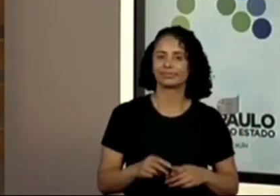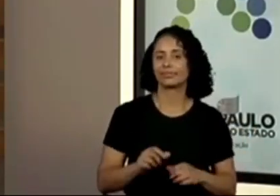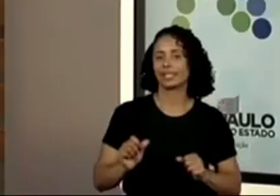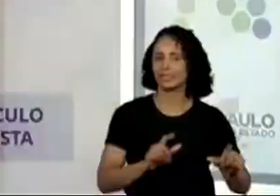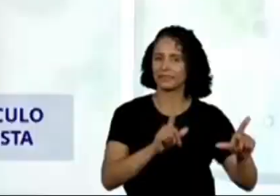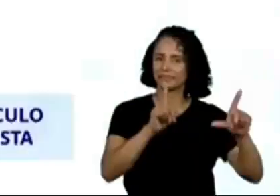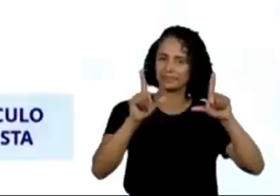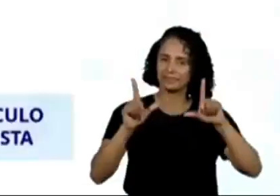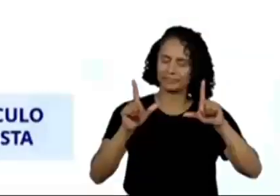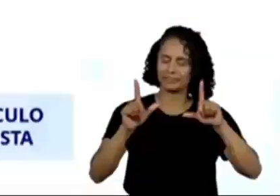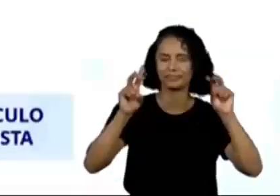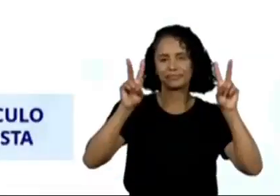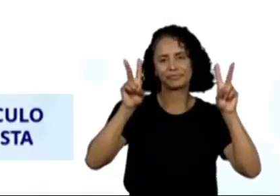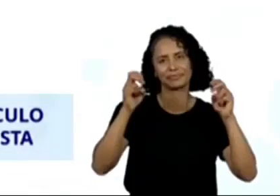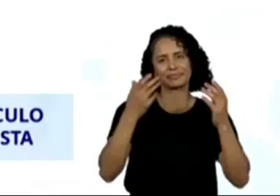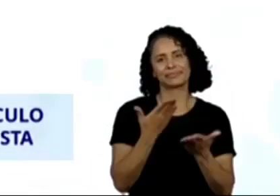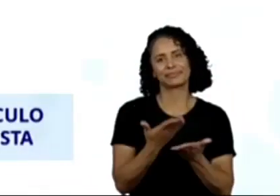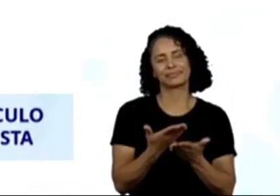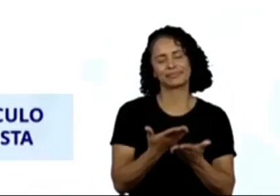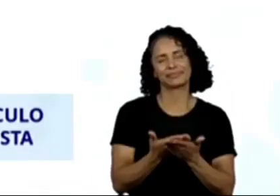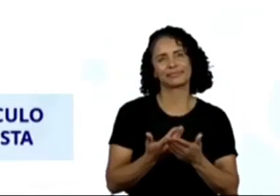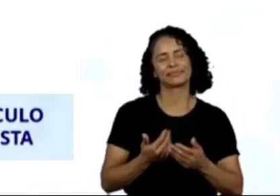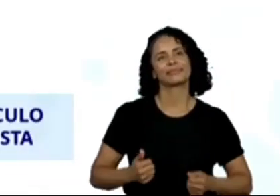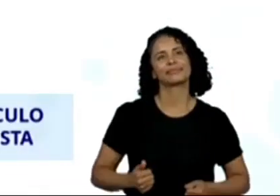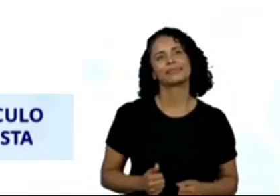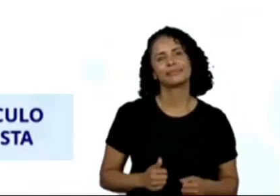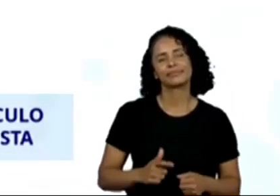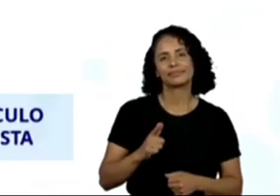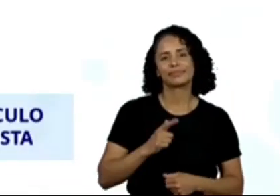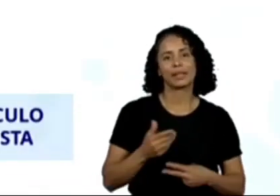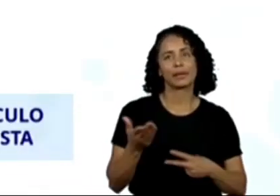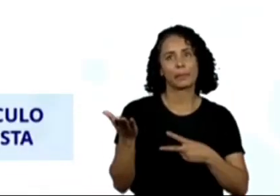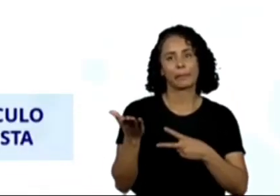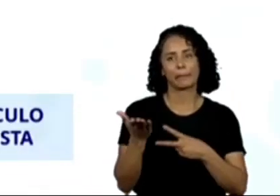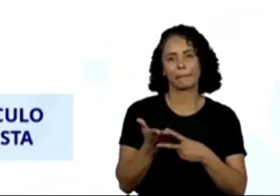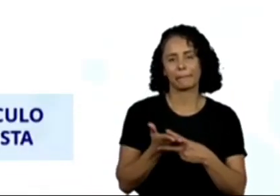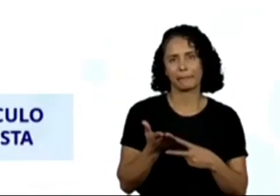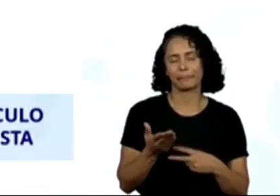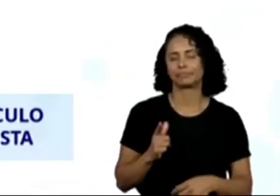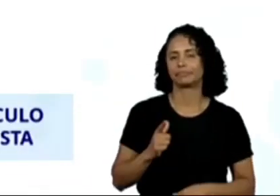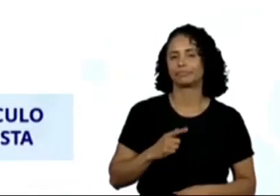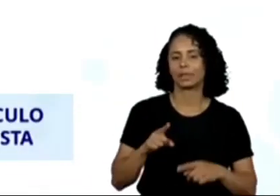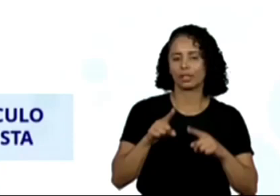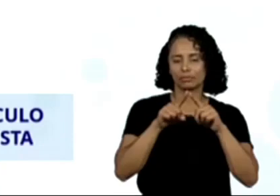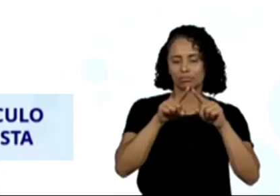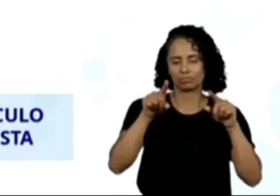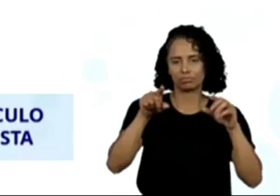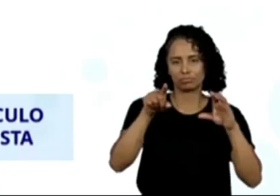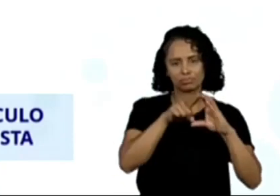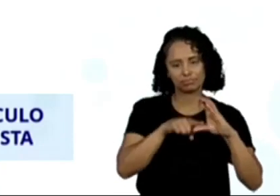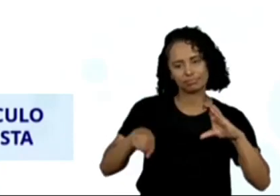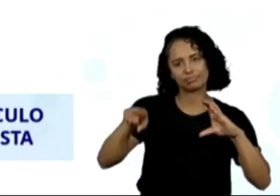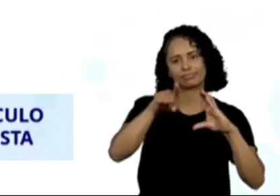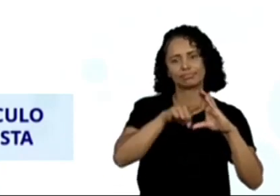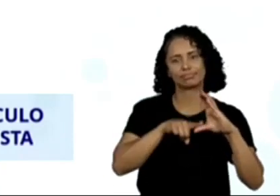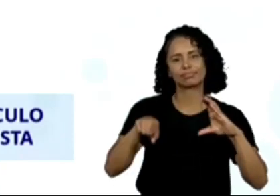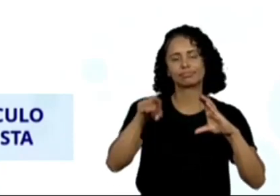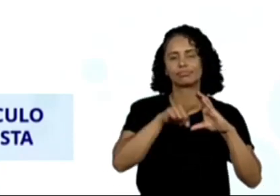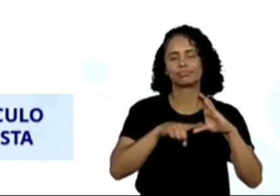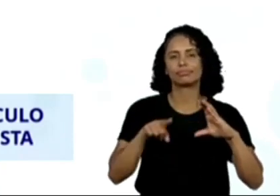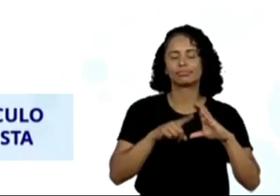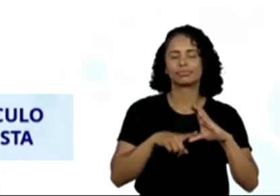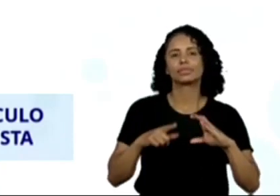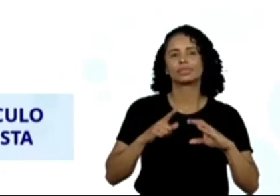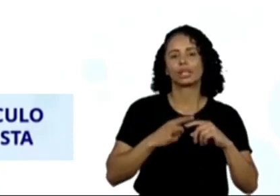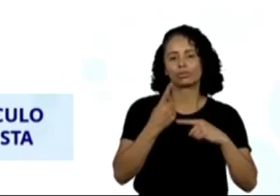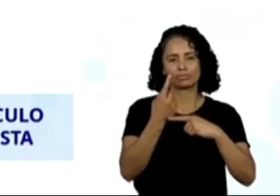vocês vai estar aí falando, então nós estamos em partes de um inteiro, né? Nós vamos continuar, é a parte 2. Como sempre, ó,